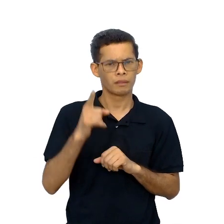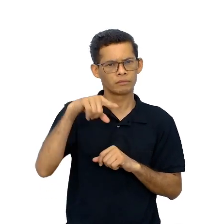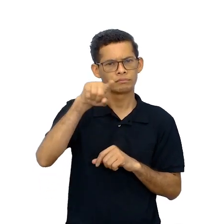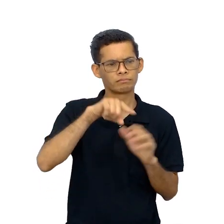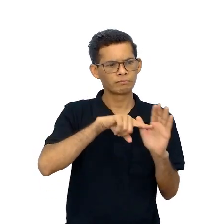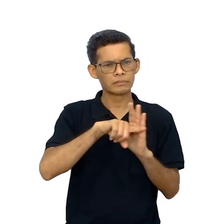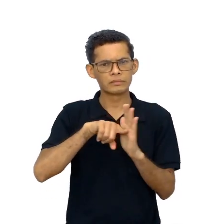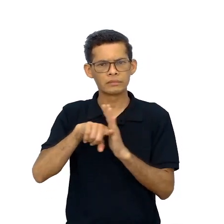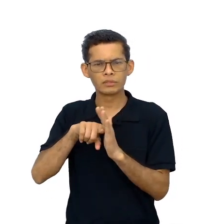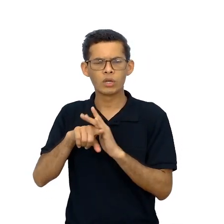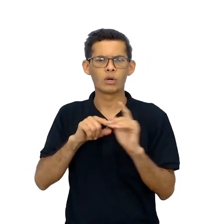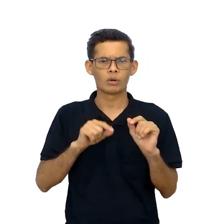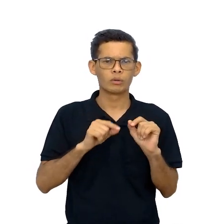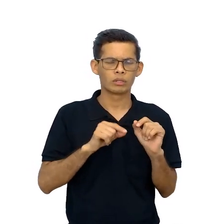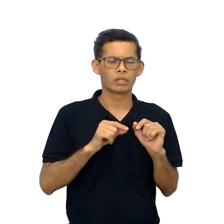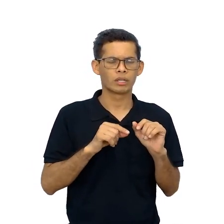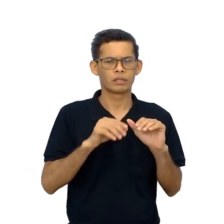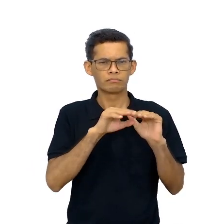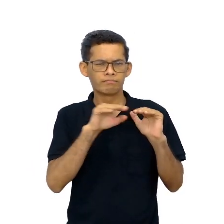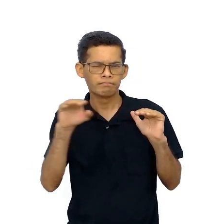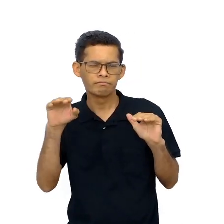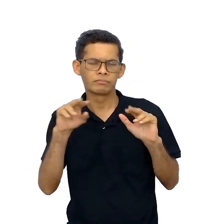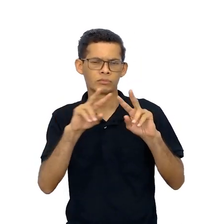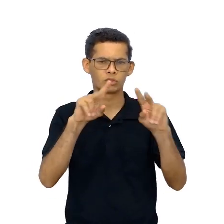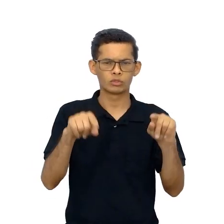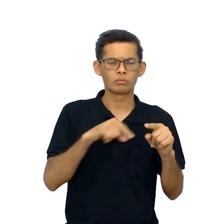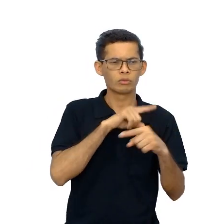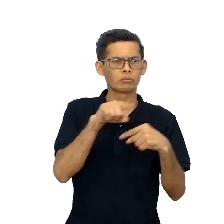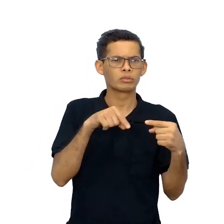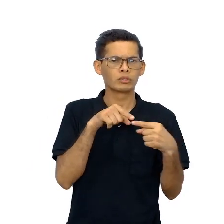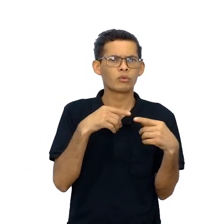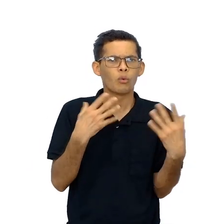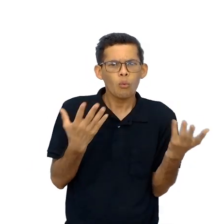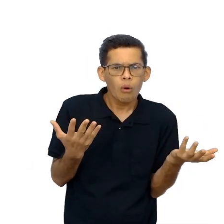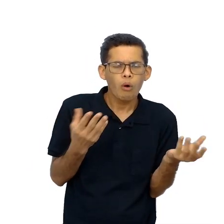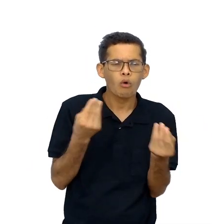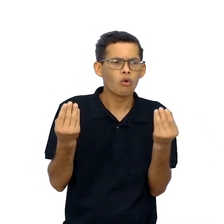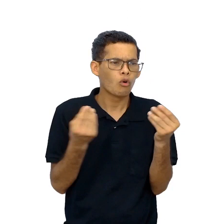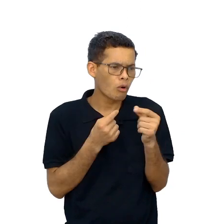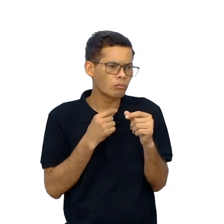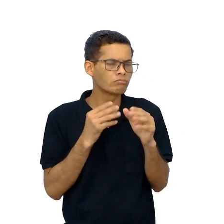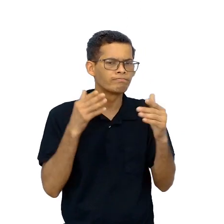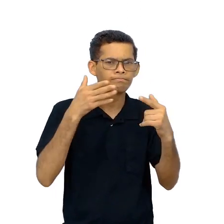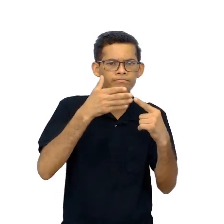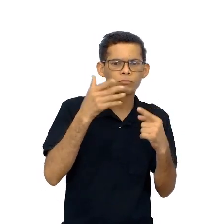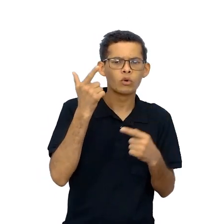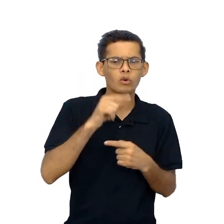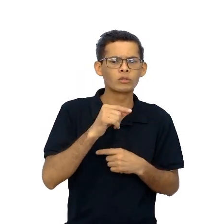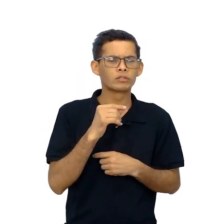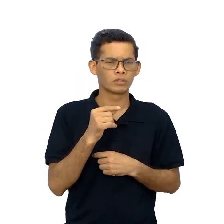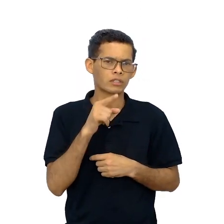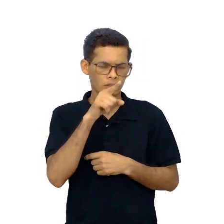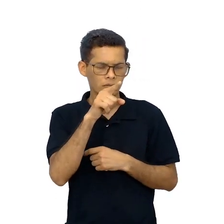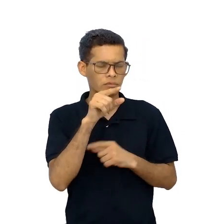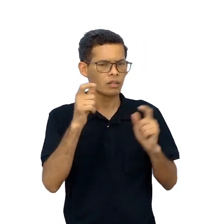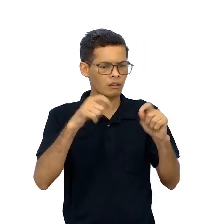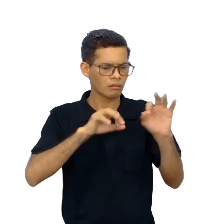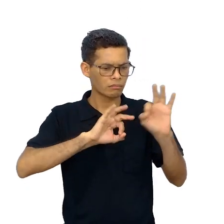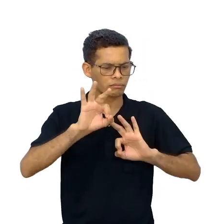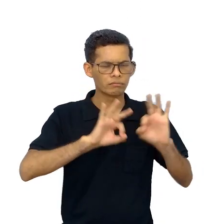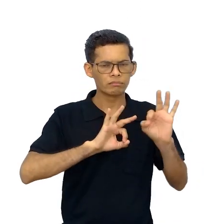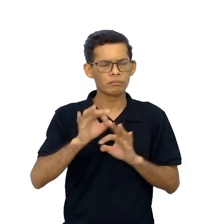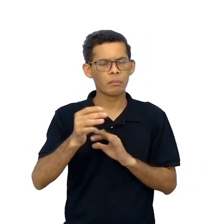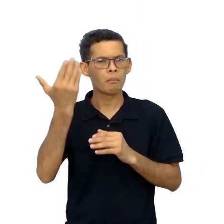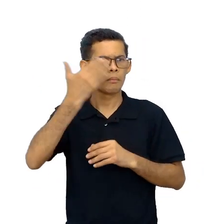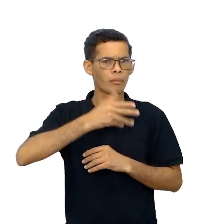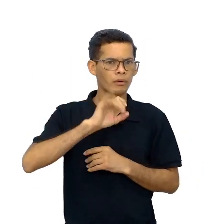de referência para acompanhar se os objetivos que vocês estipularam, né, foram alcançados. Tá certo, professores? É um